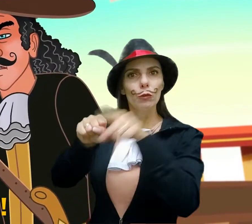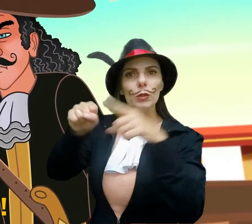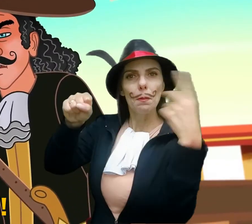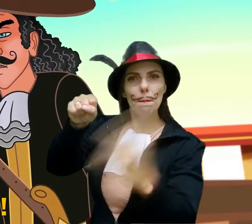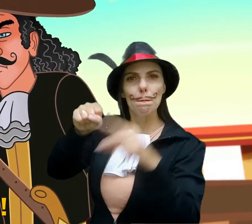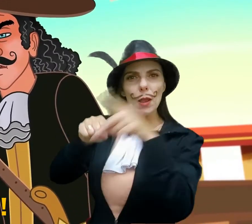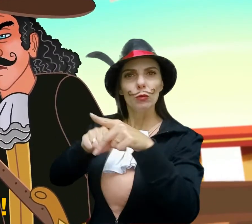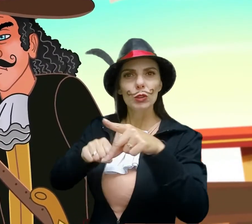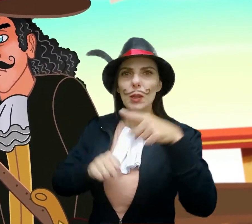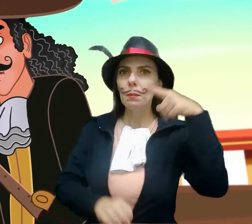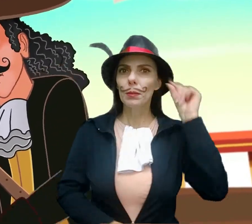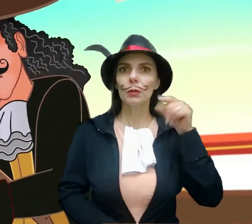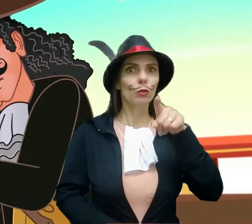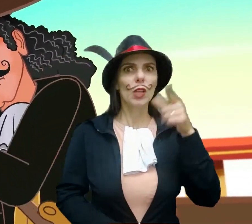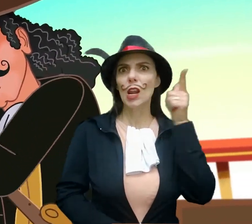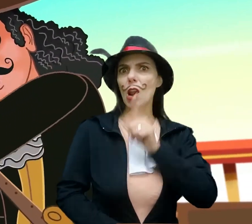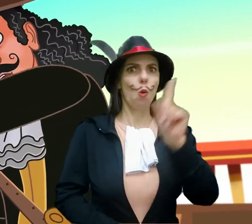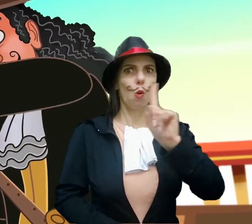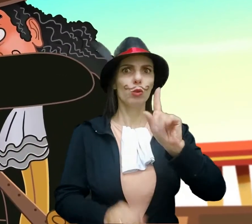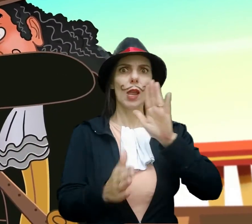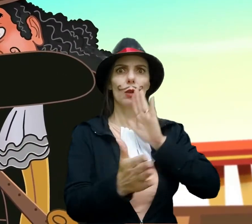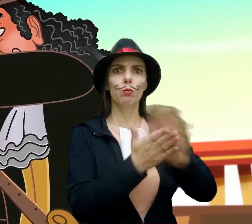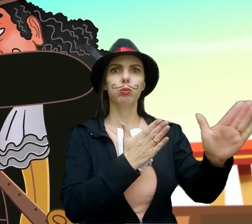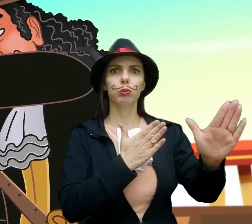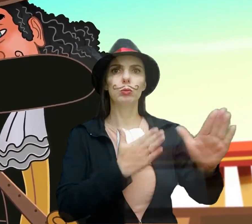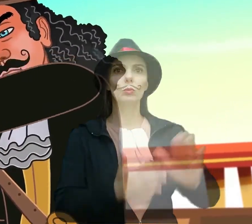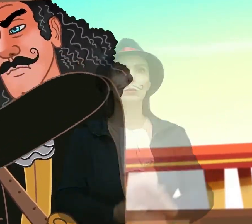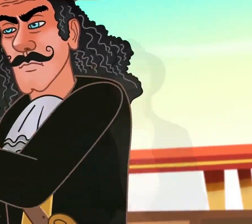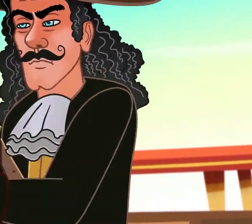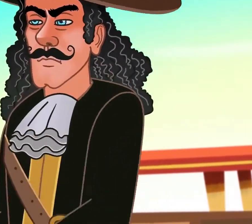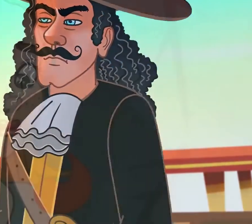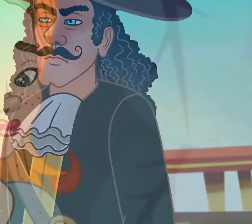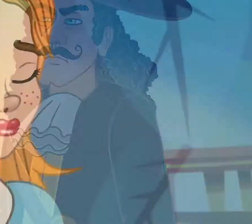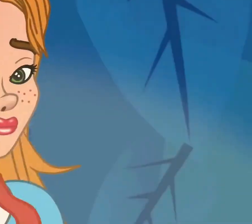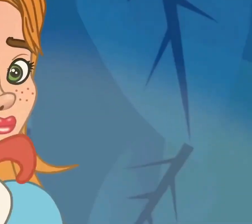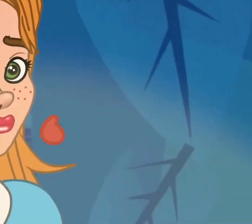bater em você, Peter Pan, e você não será capaz de fugir!